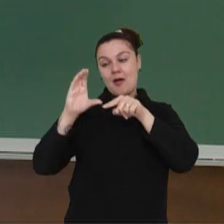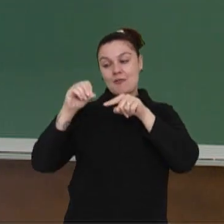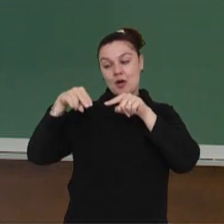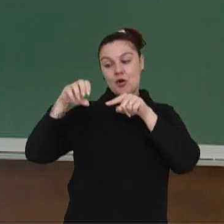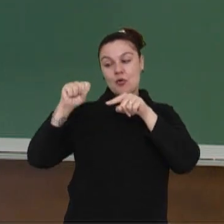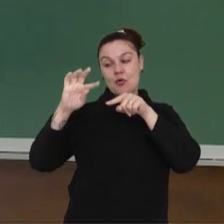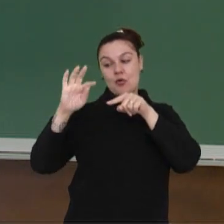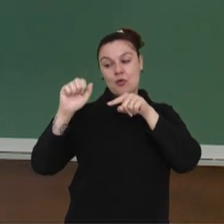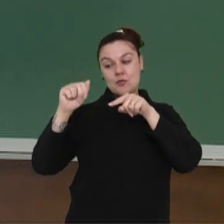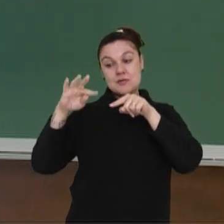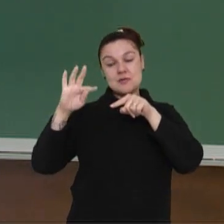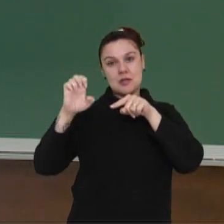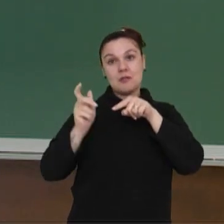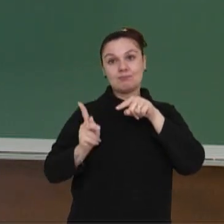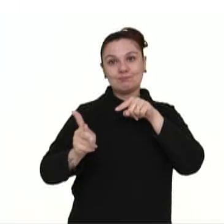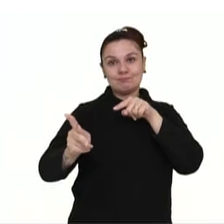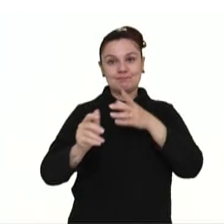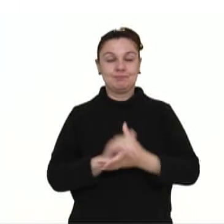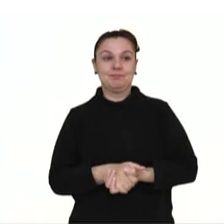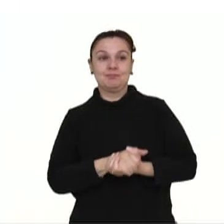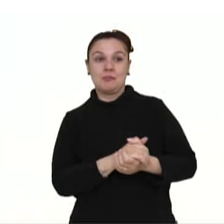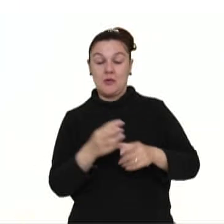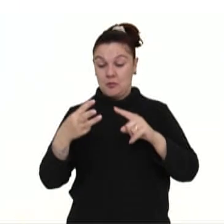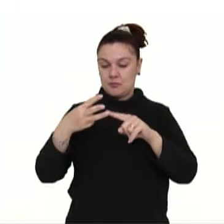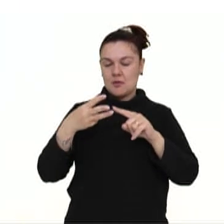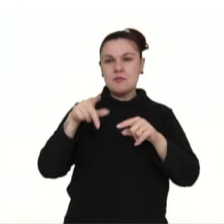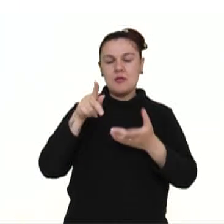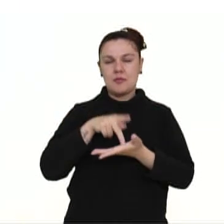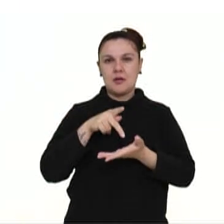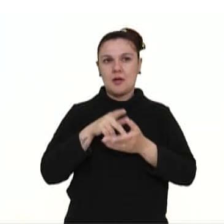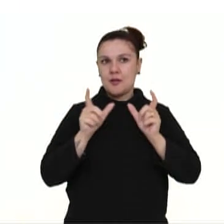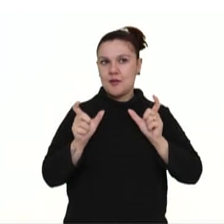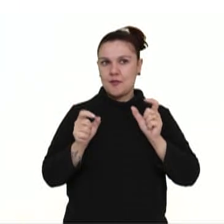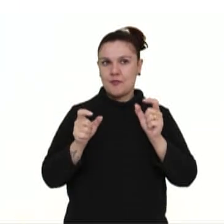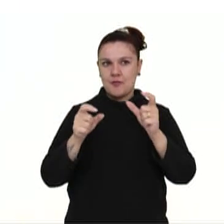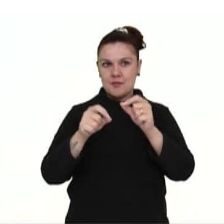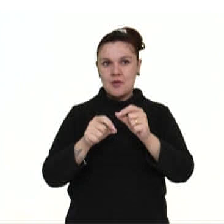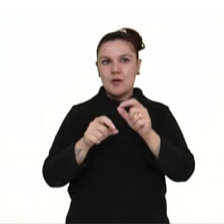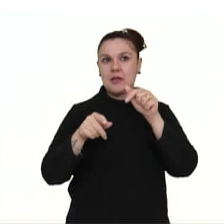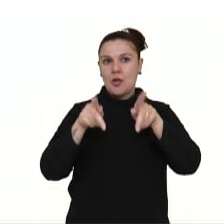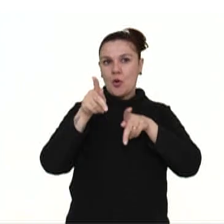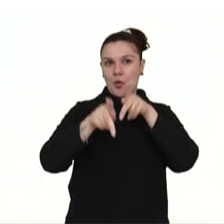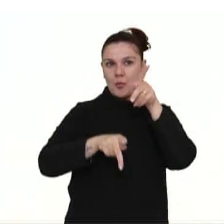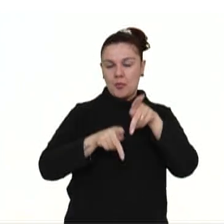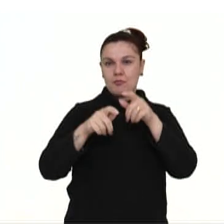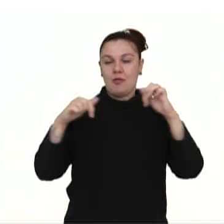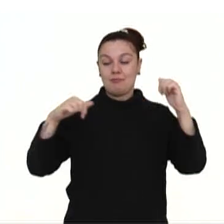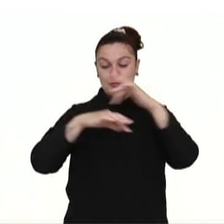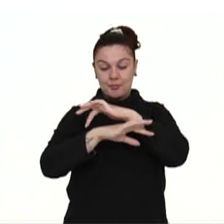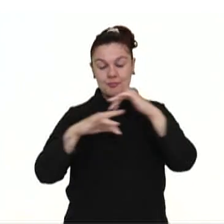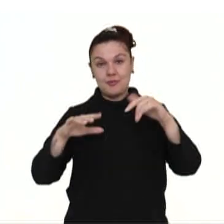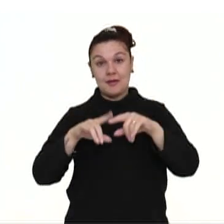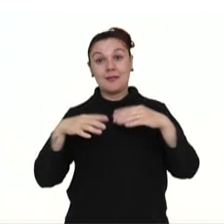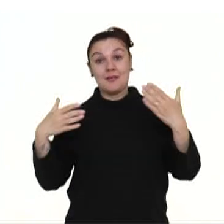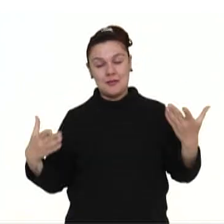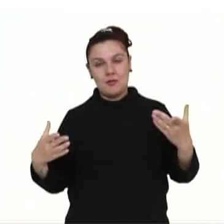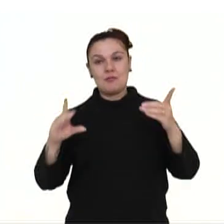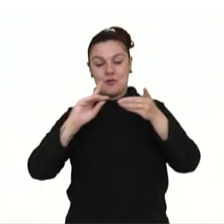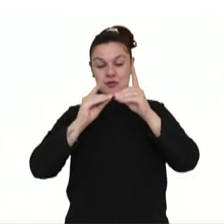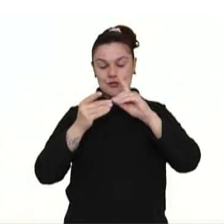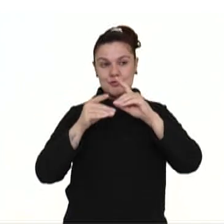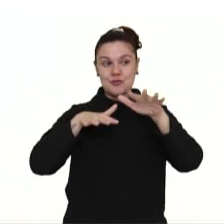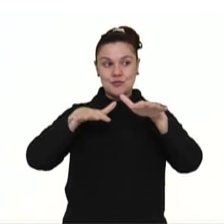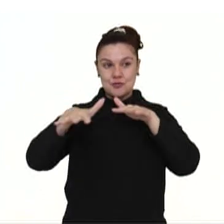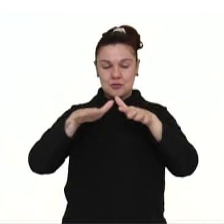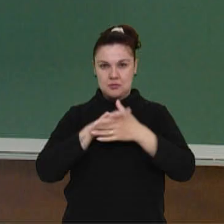equilíbrio estático. 3. Verdadeiro. Um formigueiro, a população do formigueiro é constante, logo o equilíbrio é dinâmico.